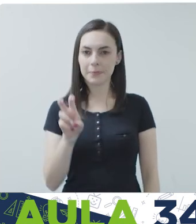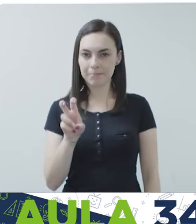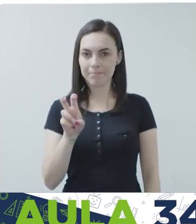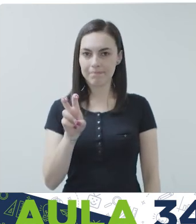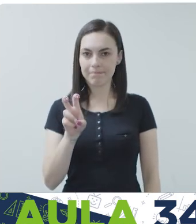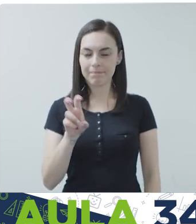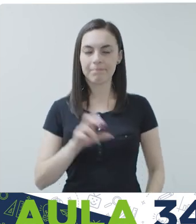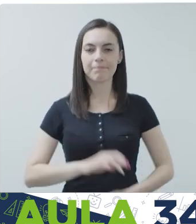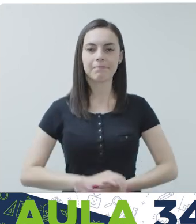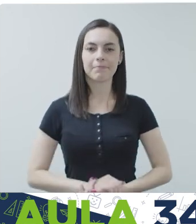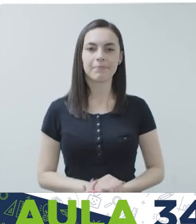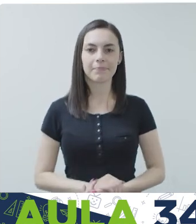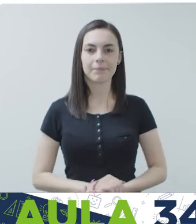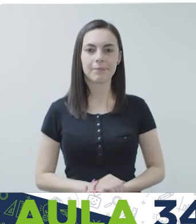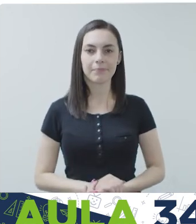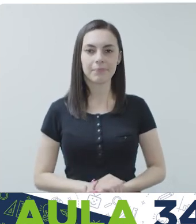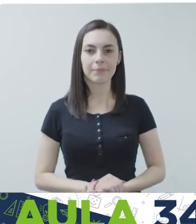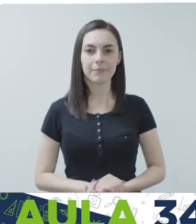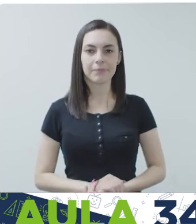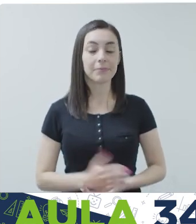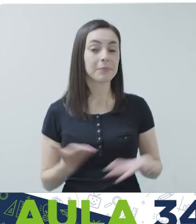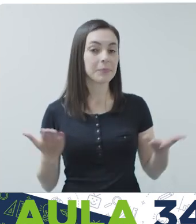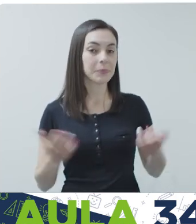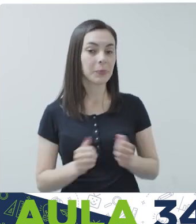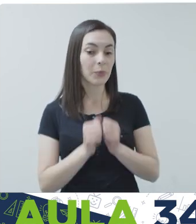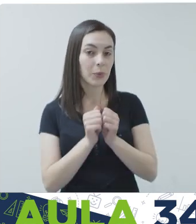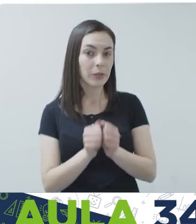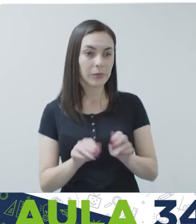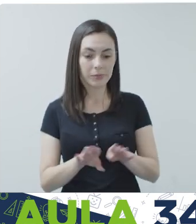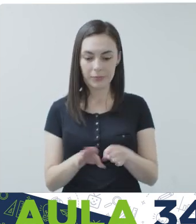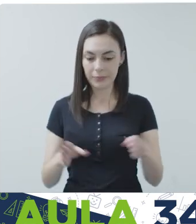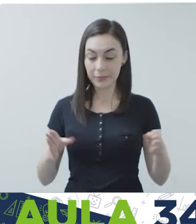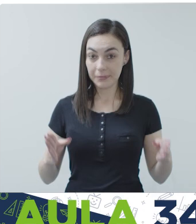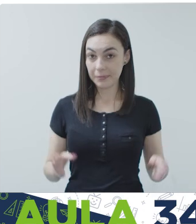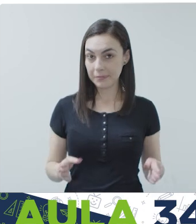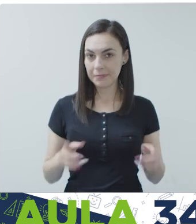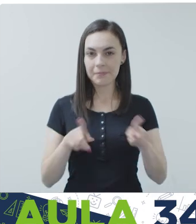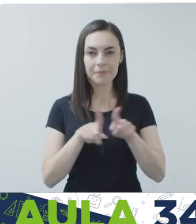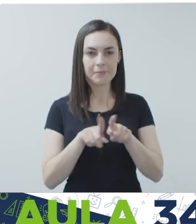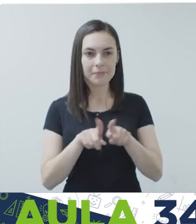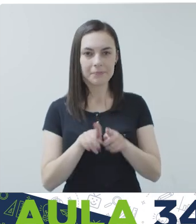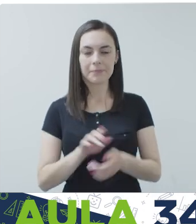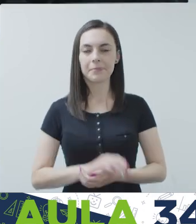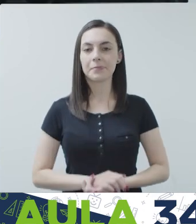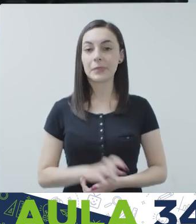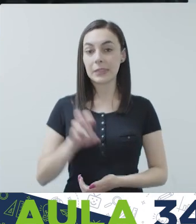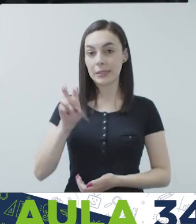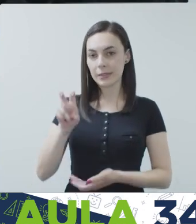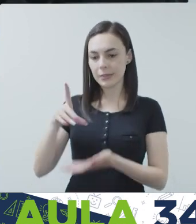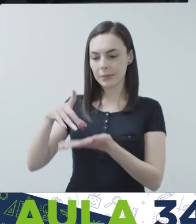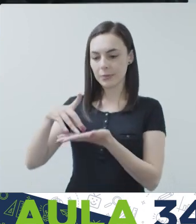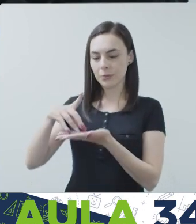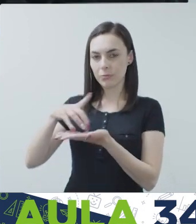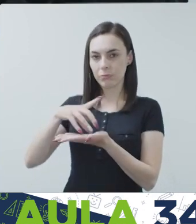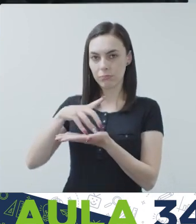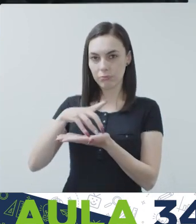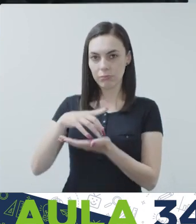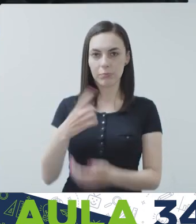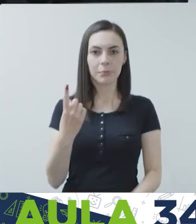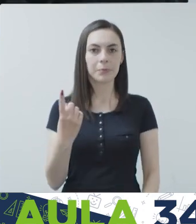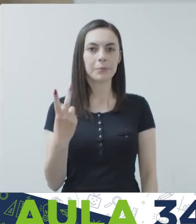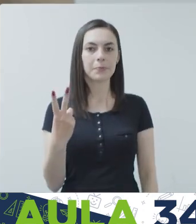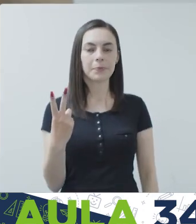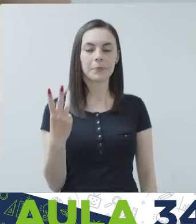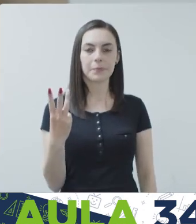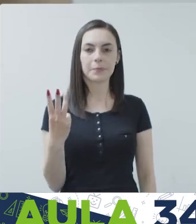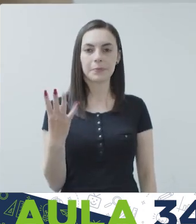5. Vamos fazer juntos aqui na mesa também. 5 dinossauros.